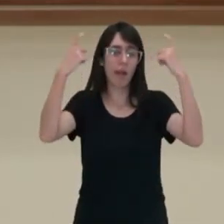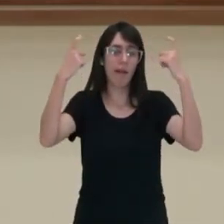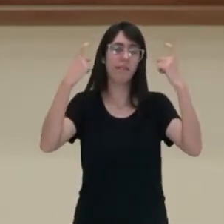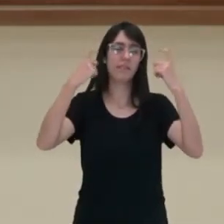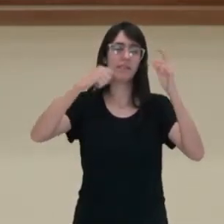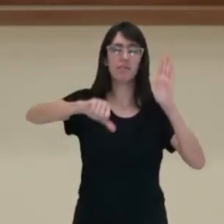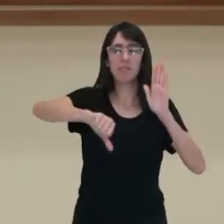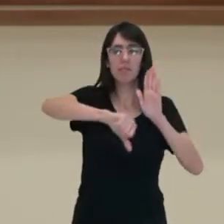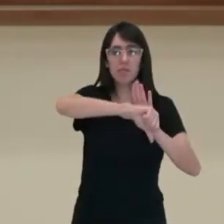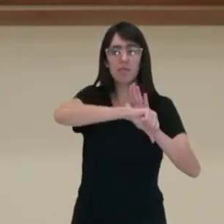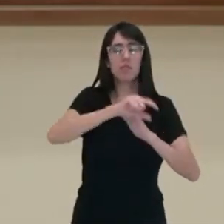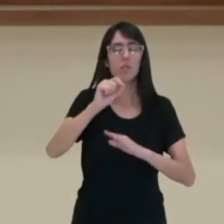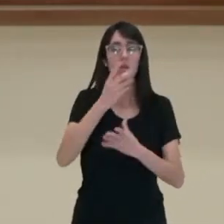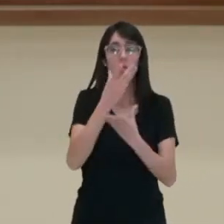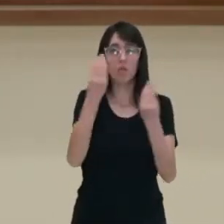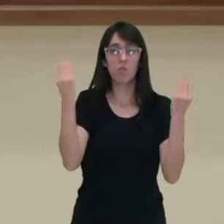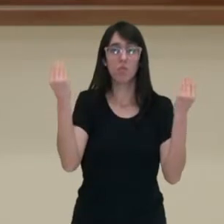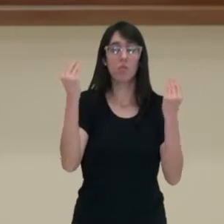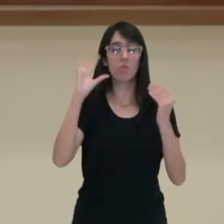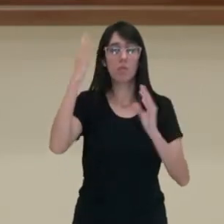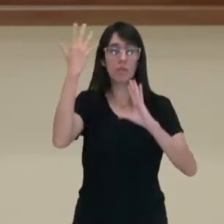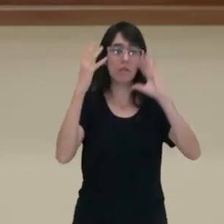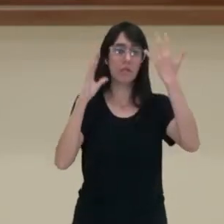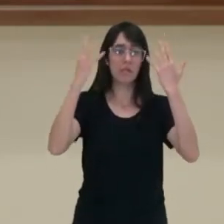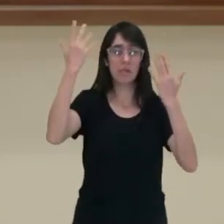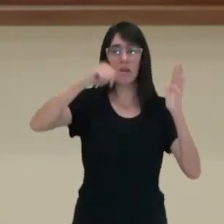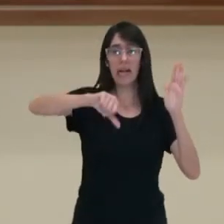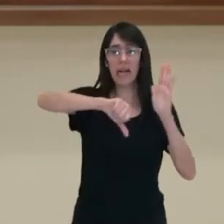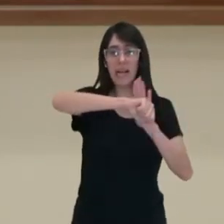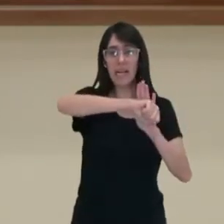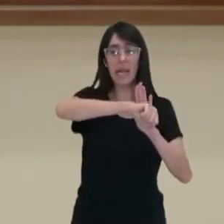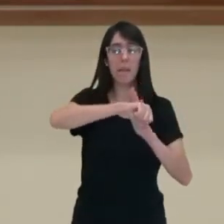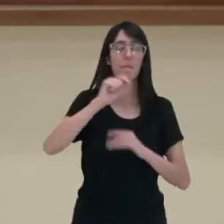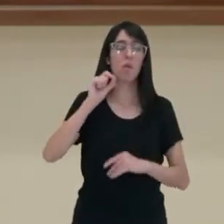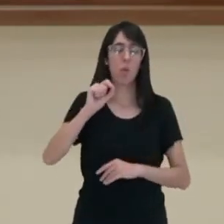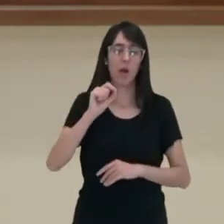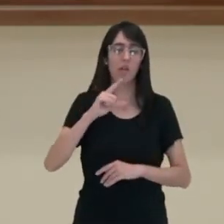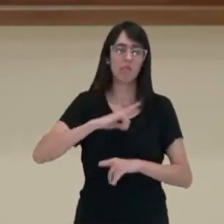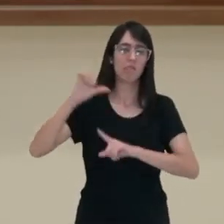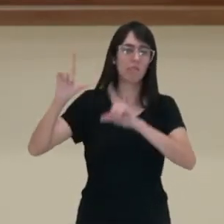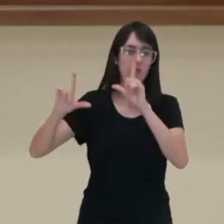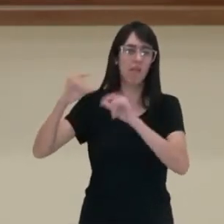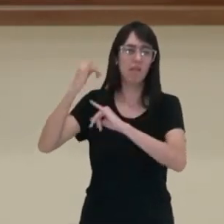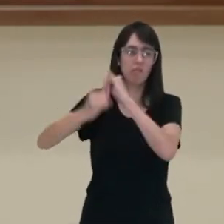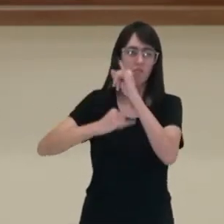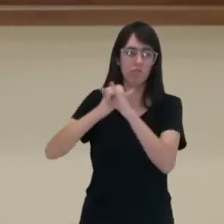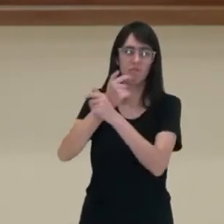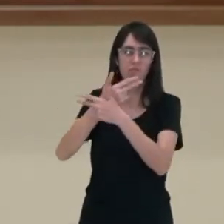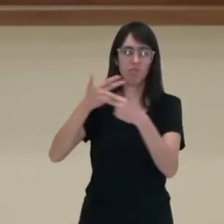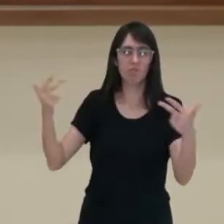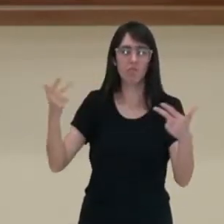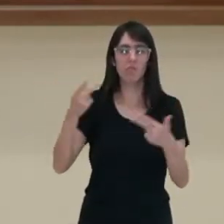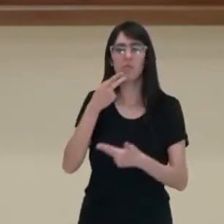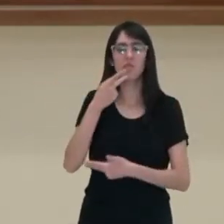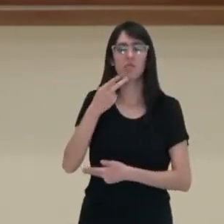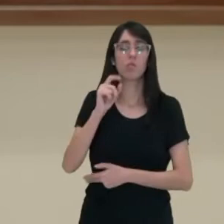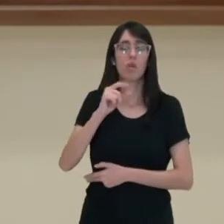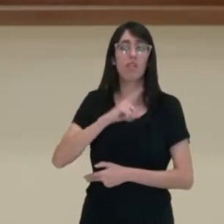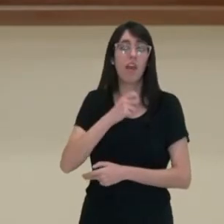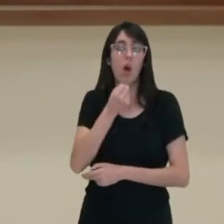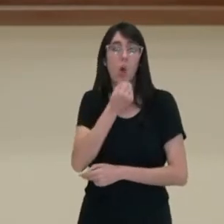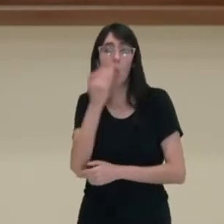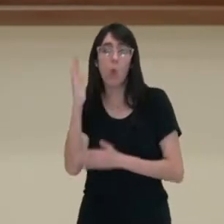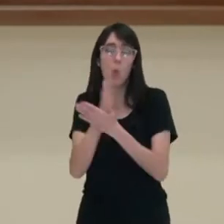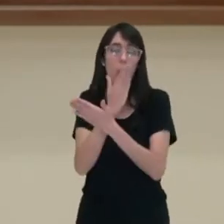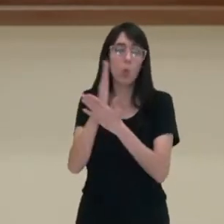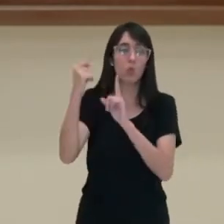Então, muitos crimes, quando se fala em crimes, a mídia também explora bastante a imagem de determinados tipos de